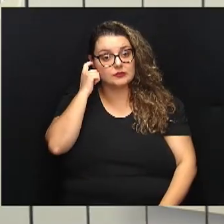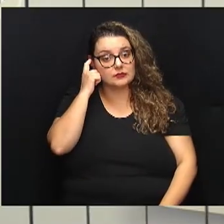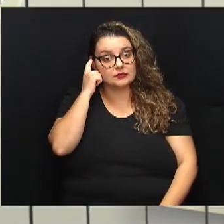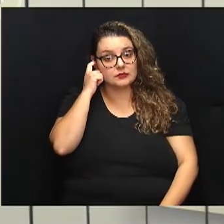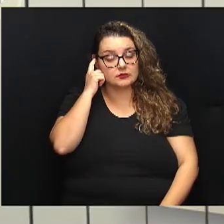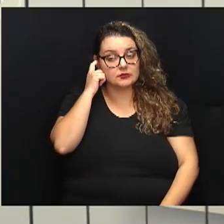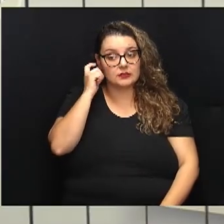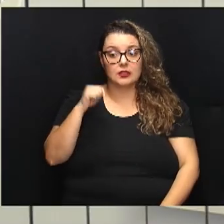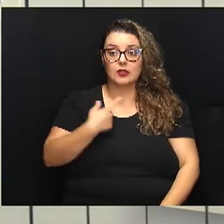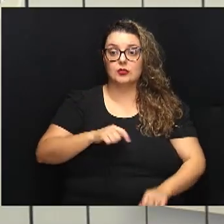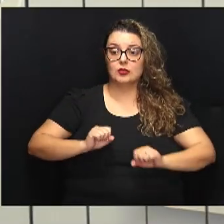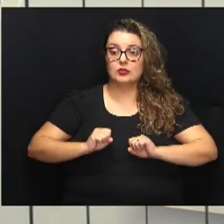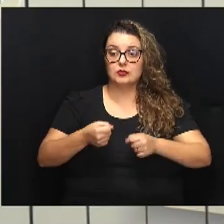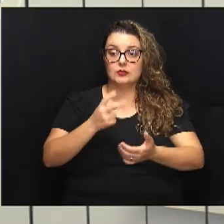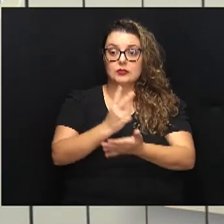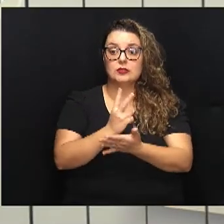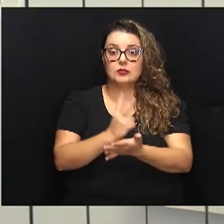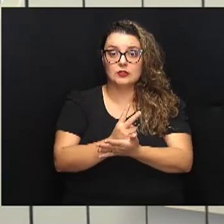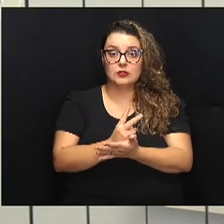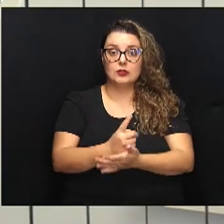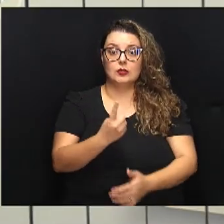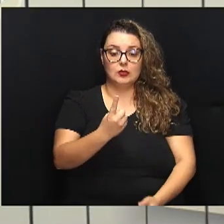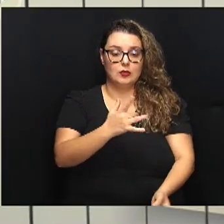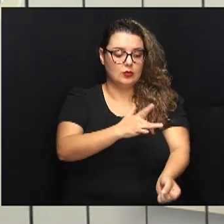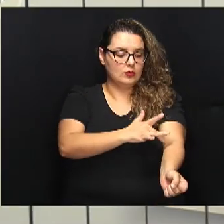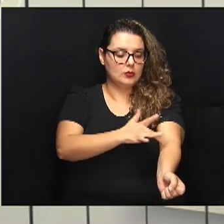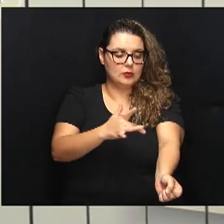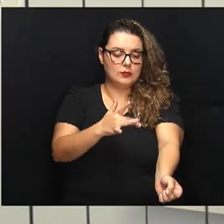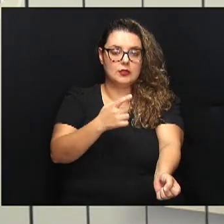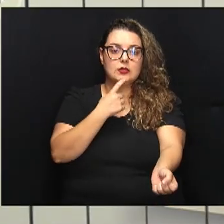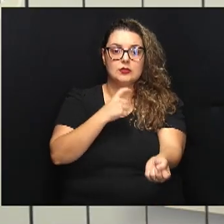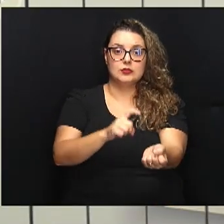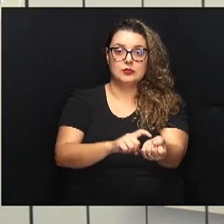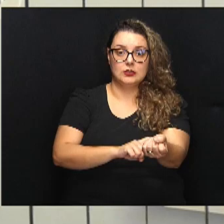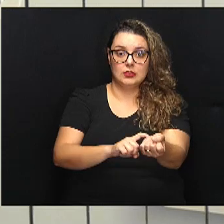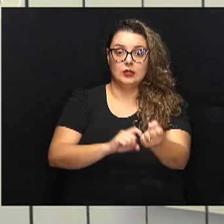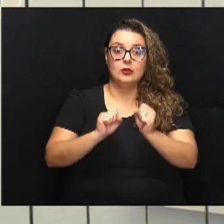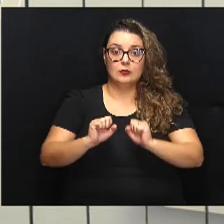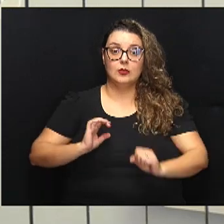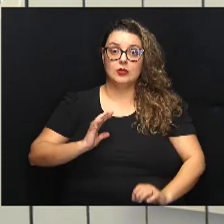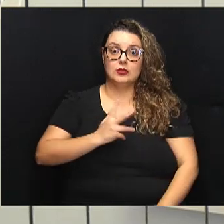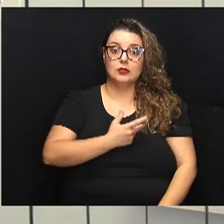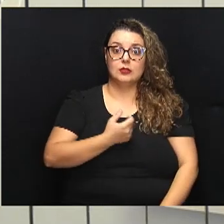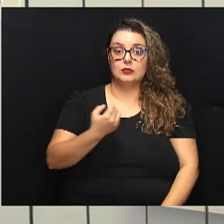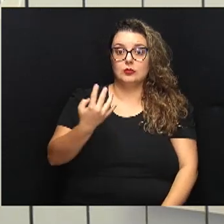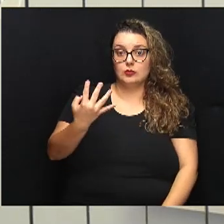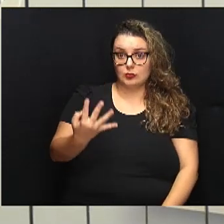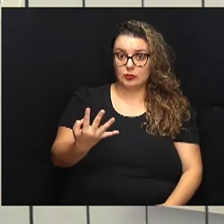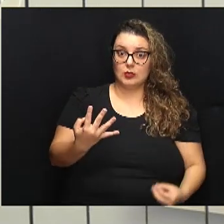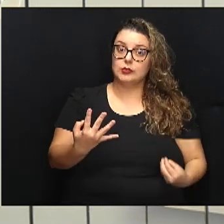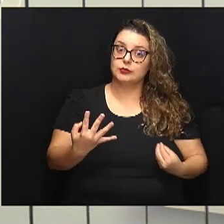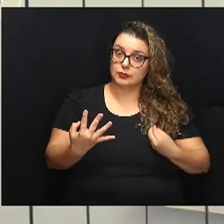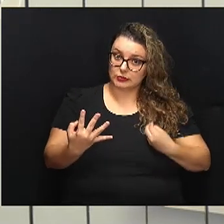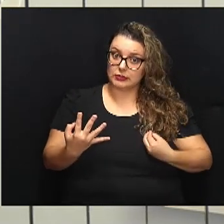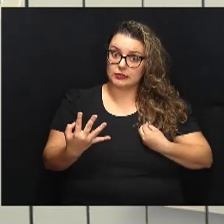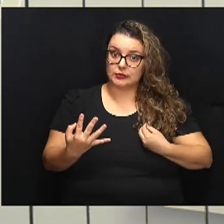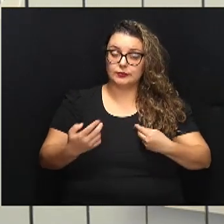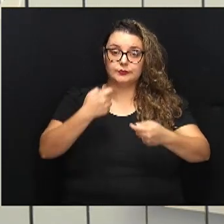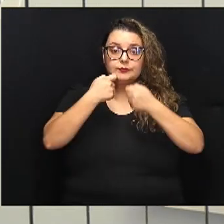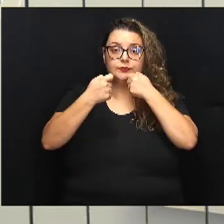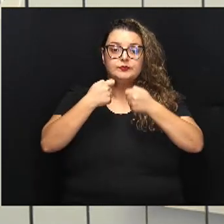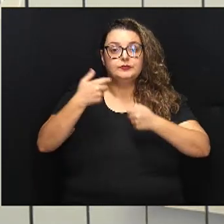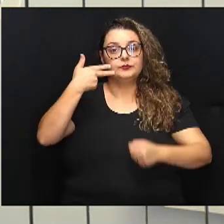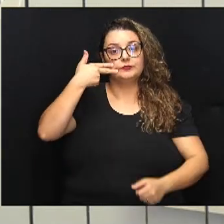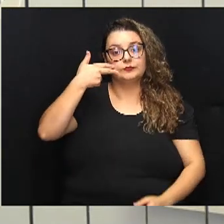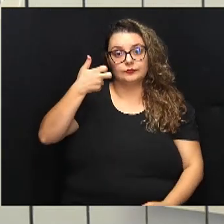sempre reforça aqui, uma doação de bolsa de sangue pode salvar até 4 vidas. O repórter Rafael